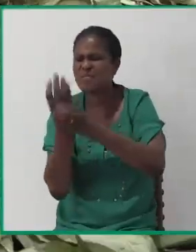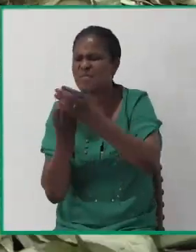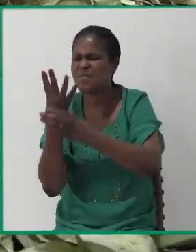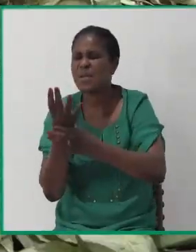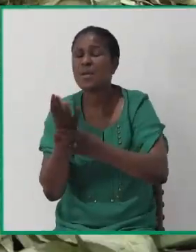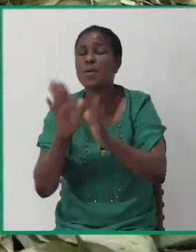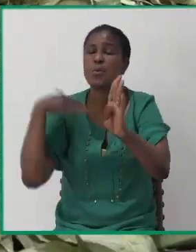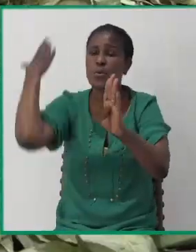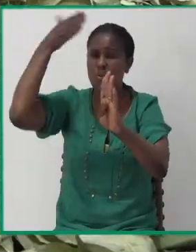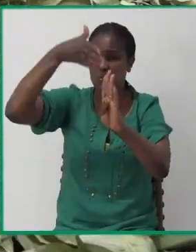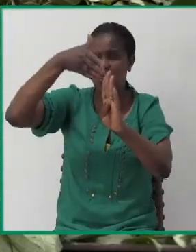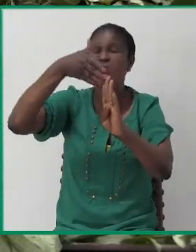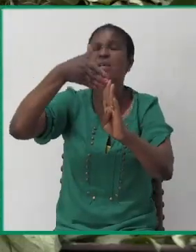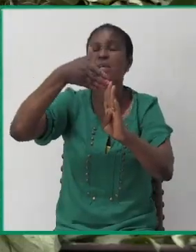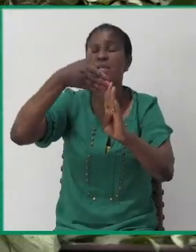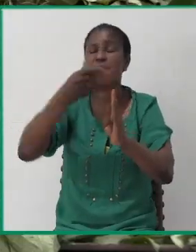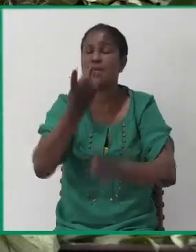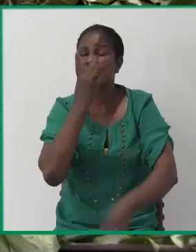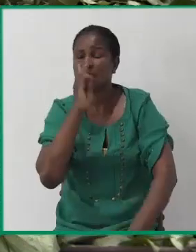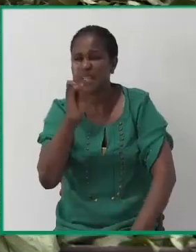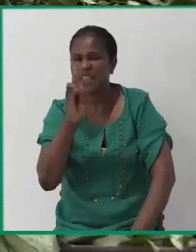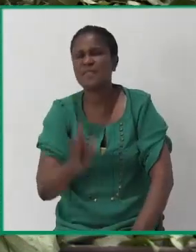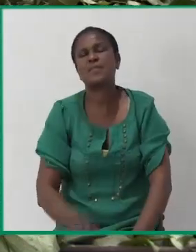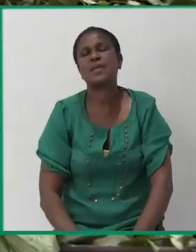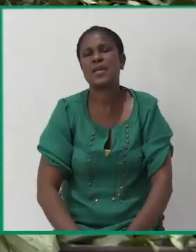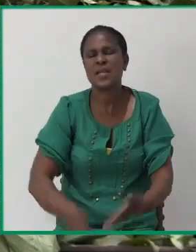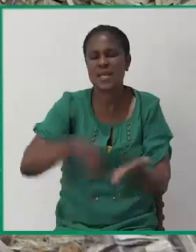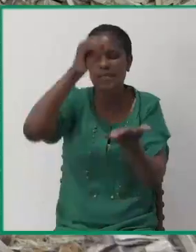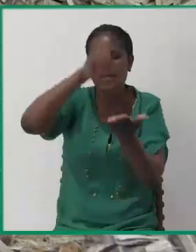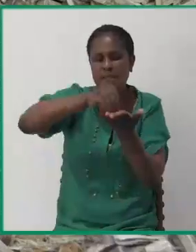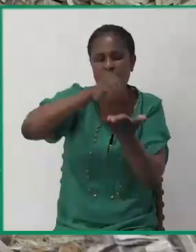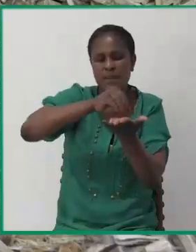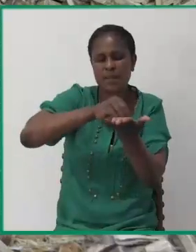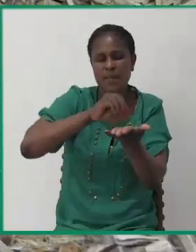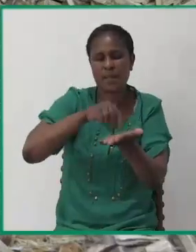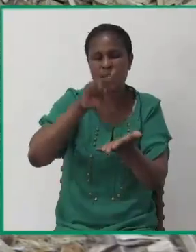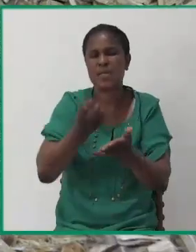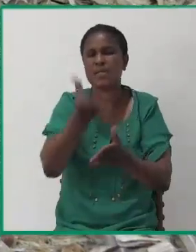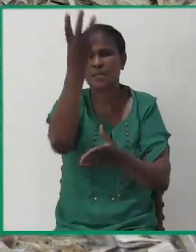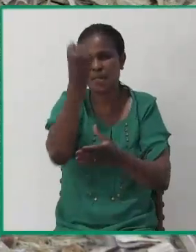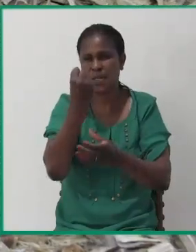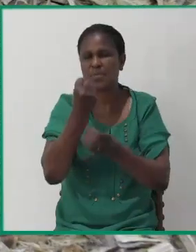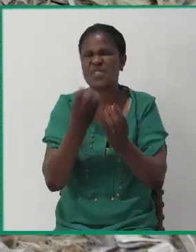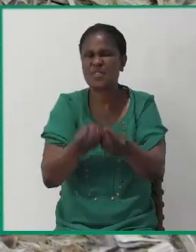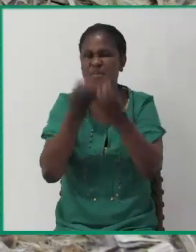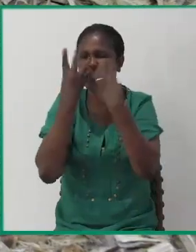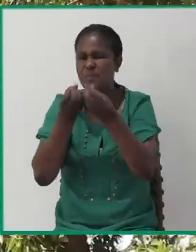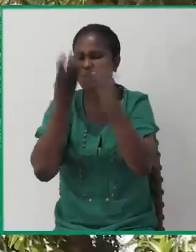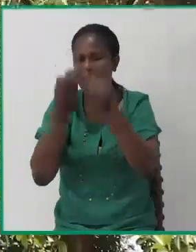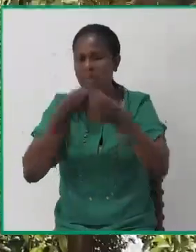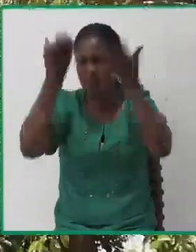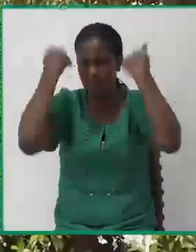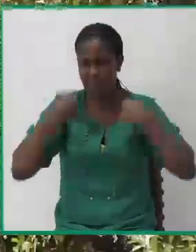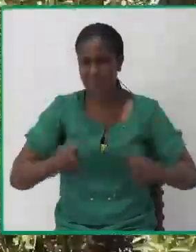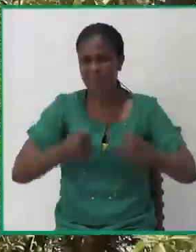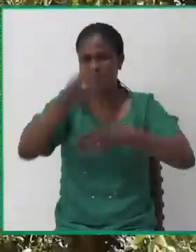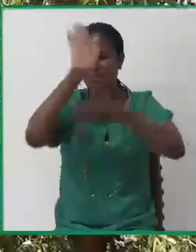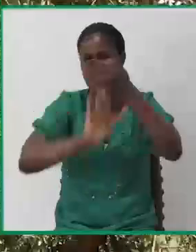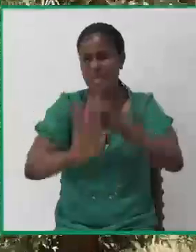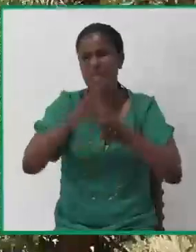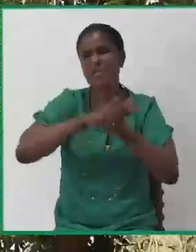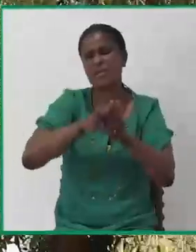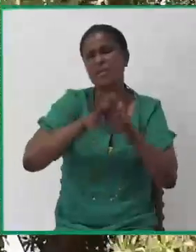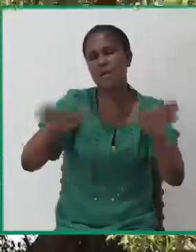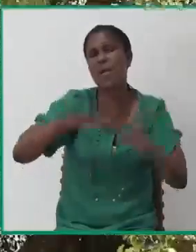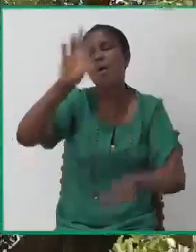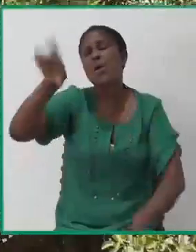medicinais, com o objetivo de determinar se os componentes de origem natural podem impedir a infecção humana por